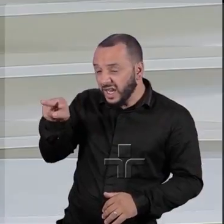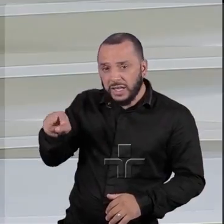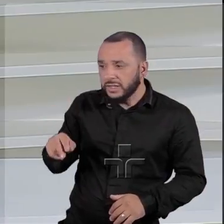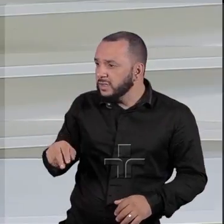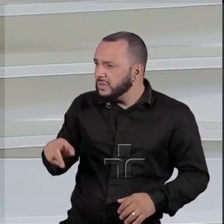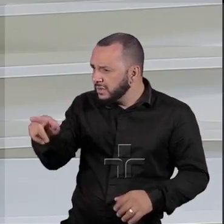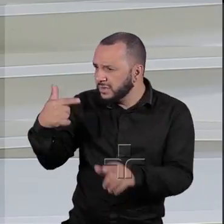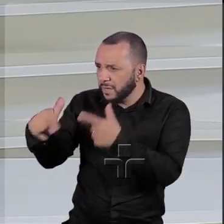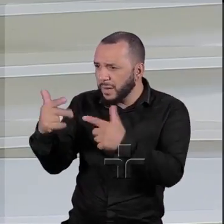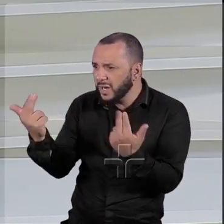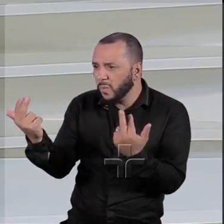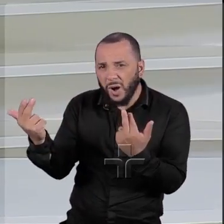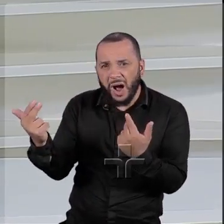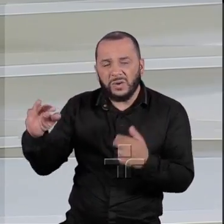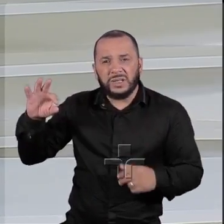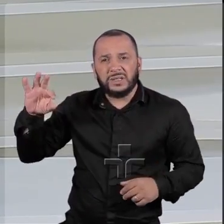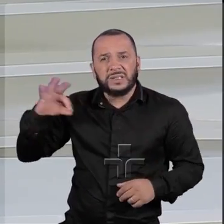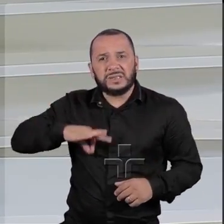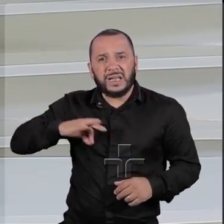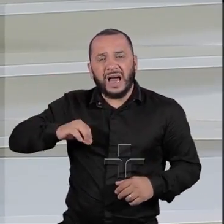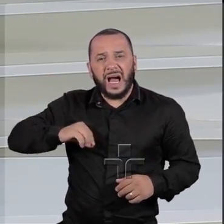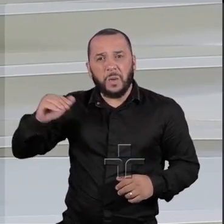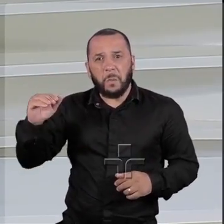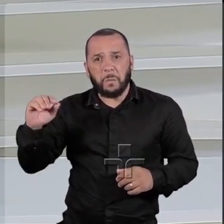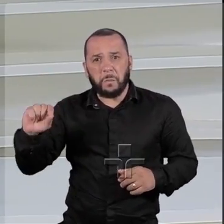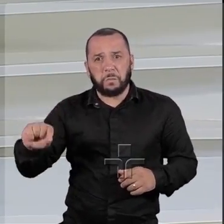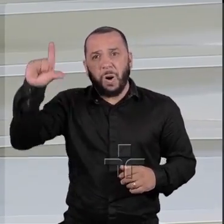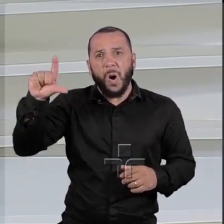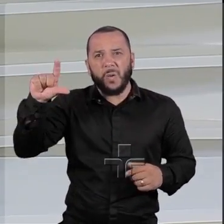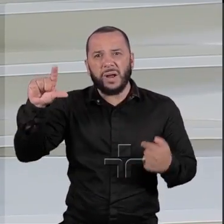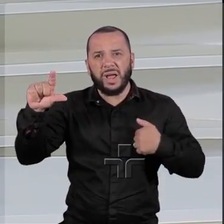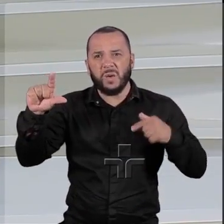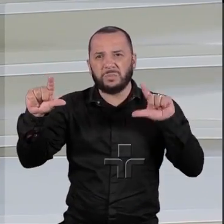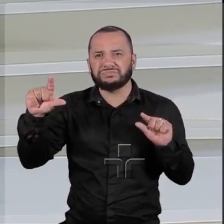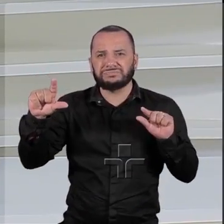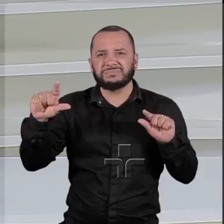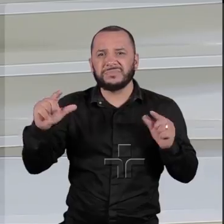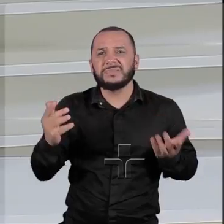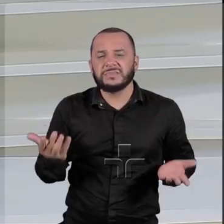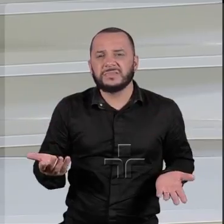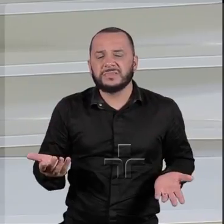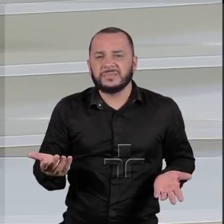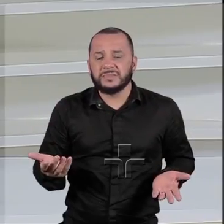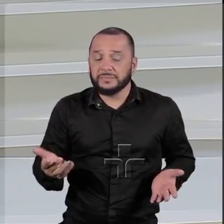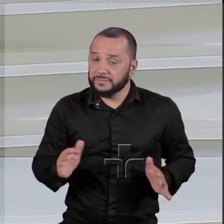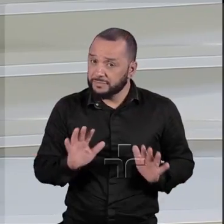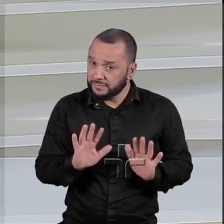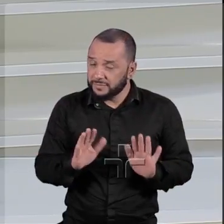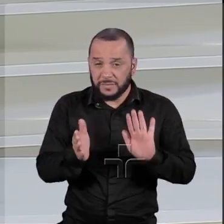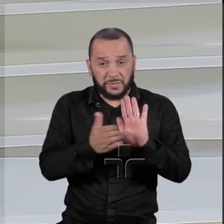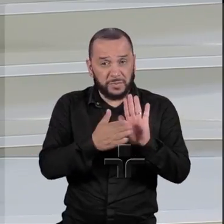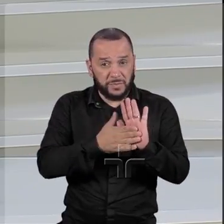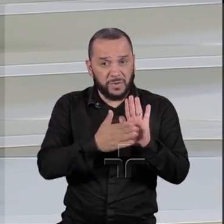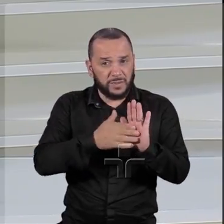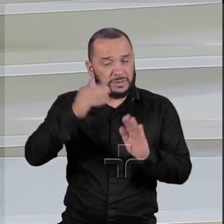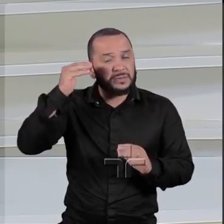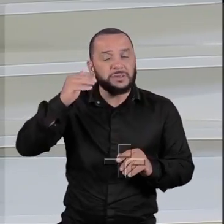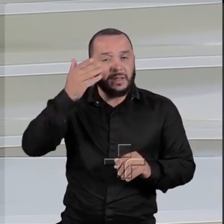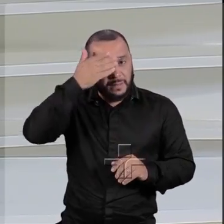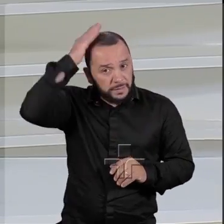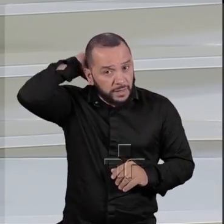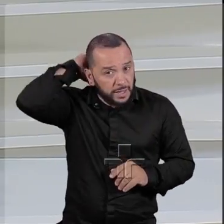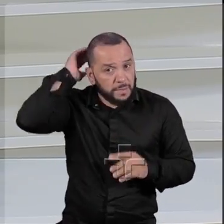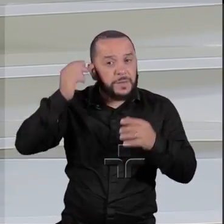mim, ganha mais do que eu. Isso é uma coisa relativa. Então, por exemplo, a proposta que o presidente Temer apresentou, logo